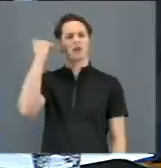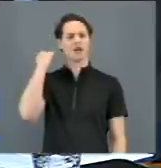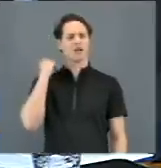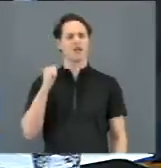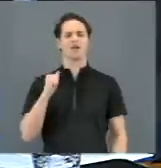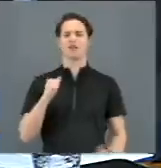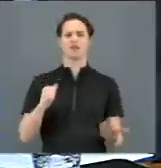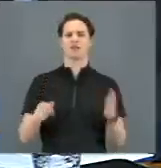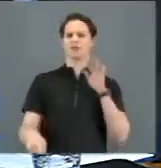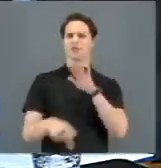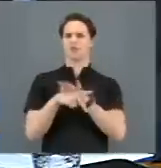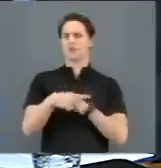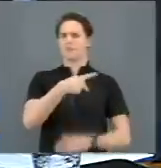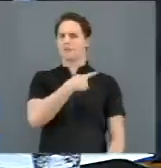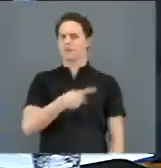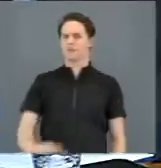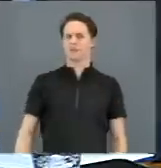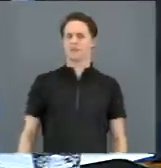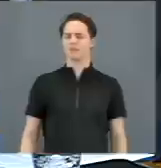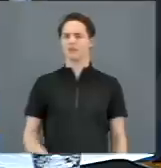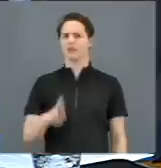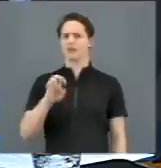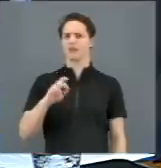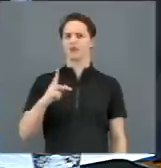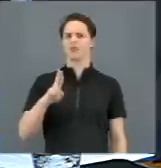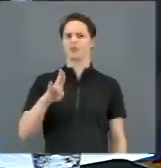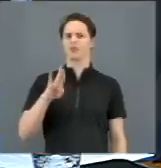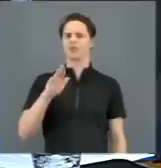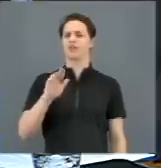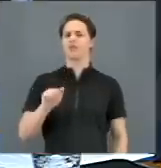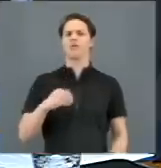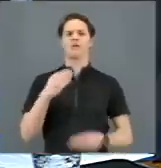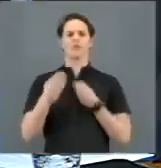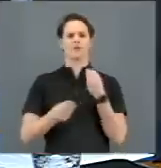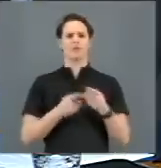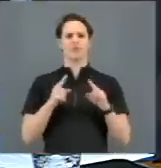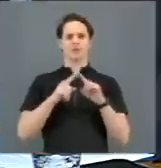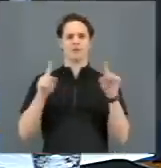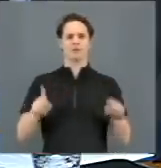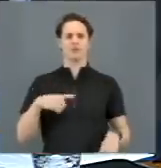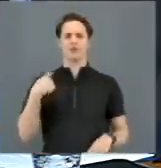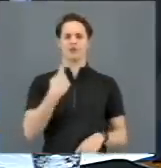impedindo um presidente da República de nomear um delegado federal para ser chefe da Polícia Federal.